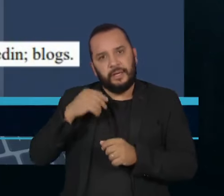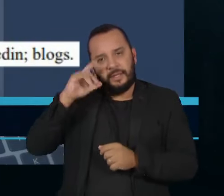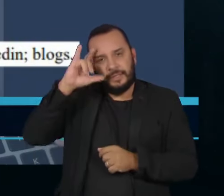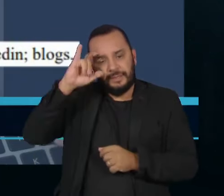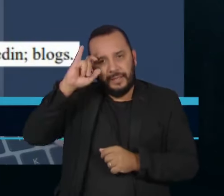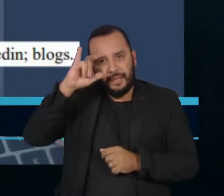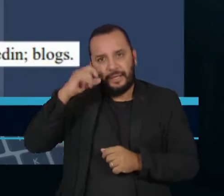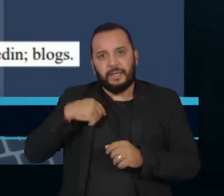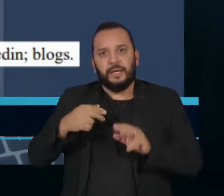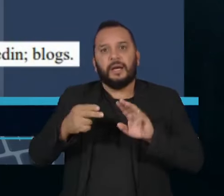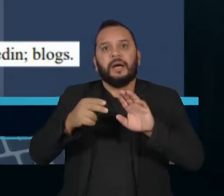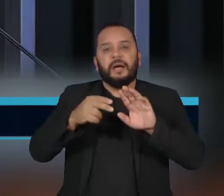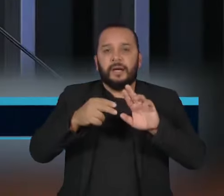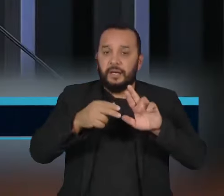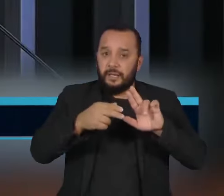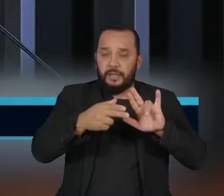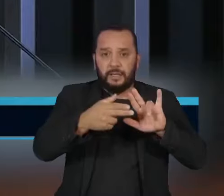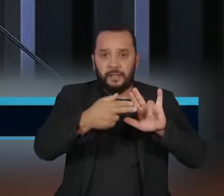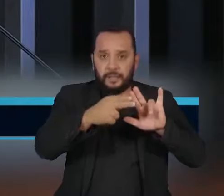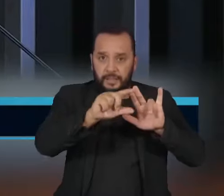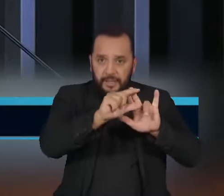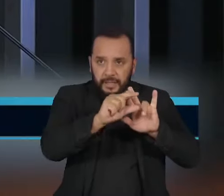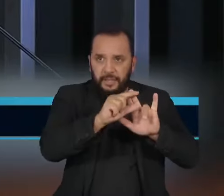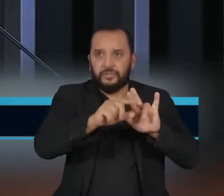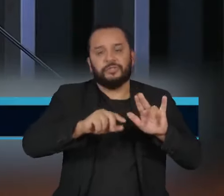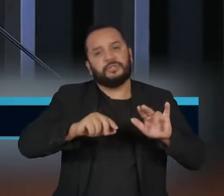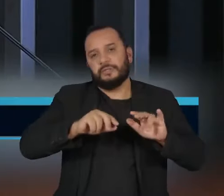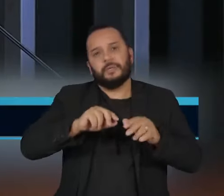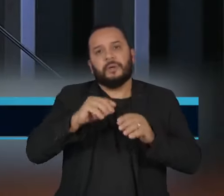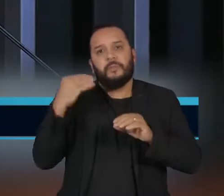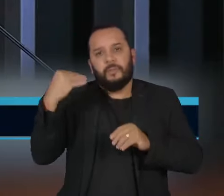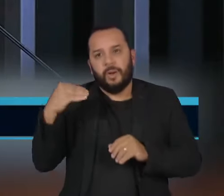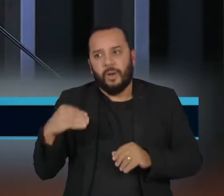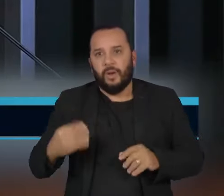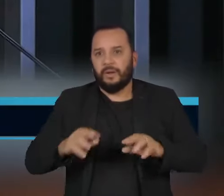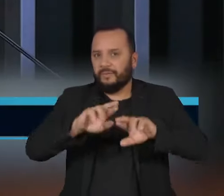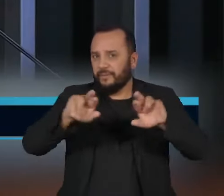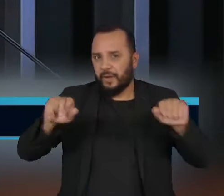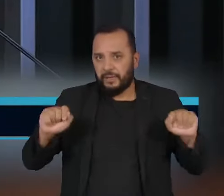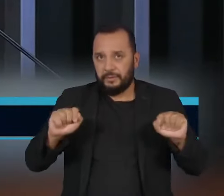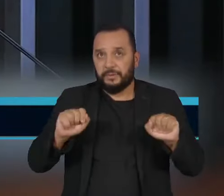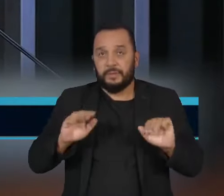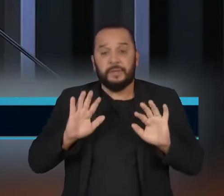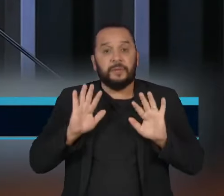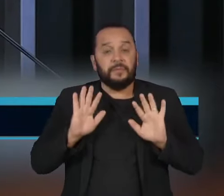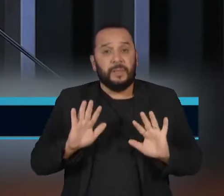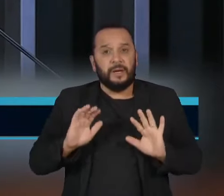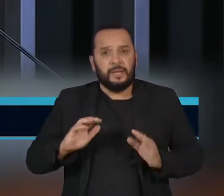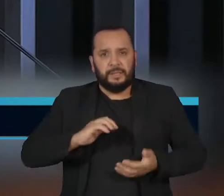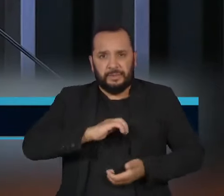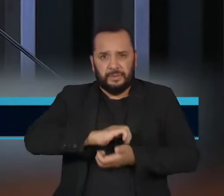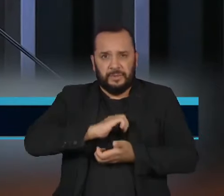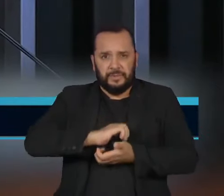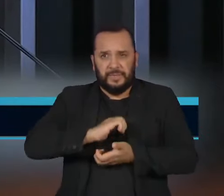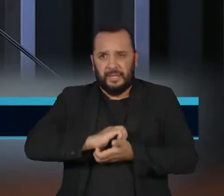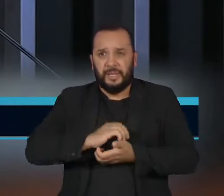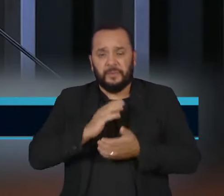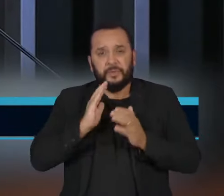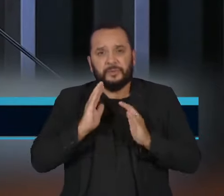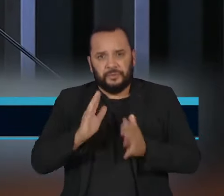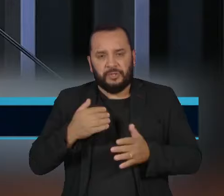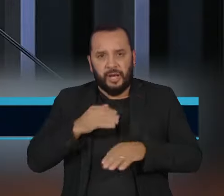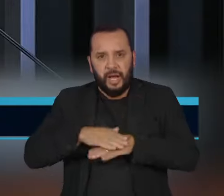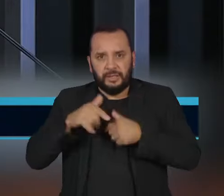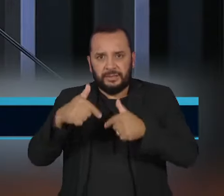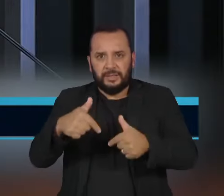LinkedIn e blogs mas a iniciativa do supremo gerou reações contrárias no Congresso o